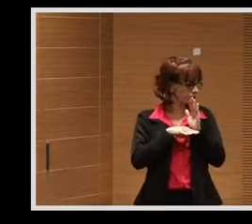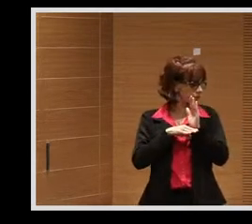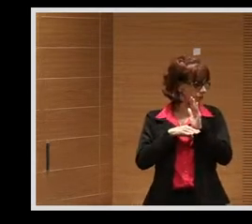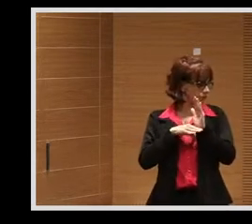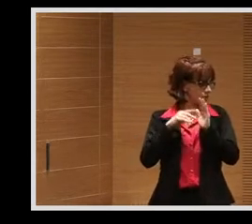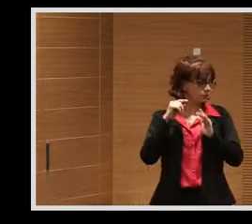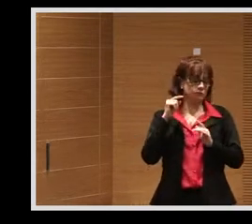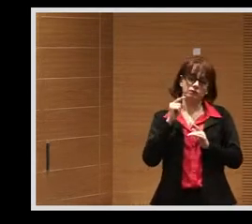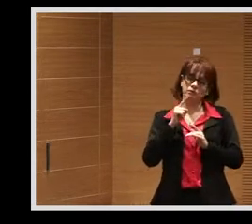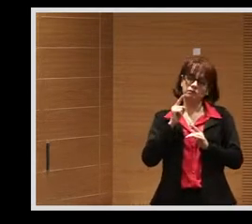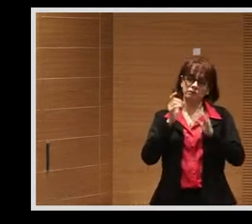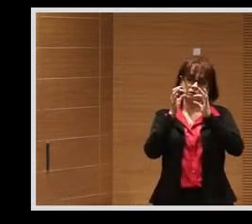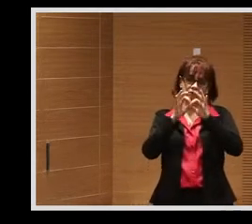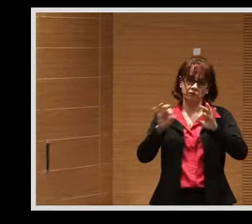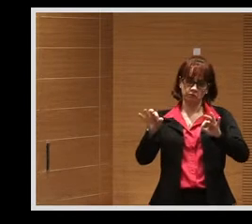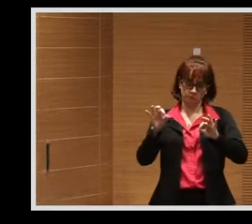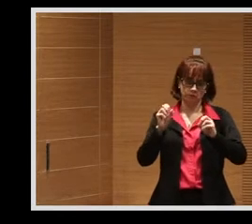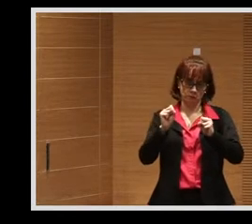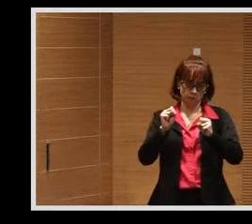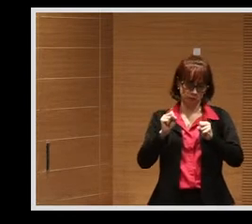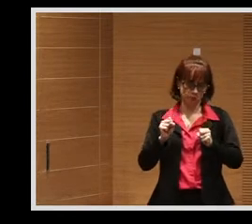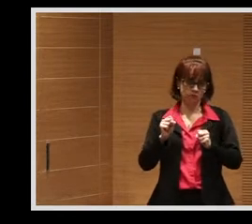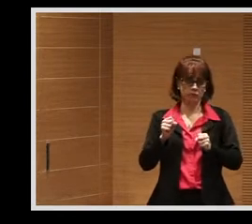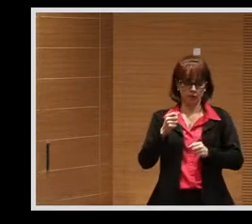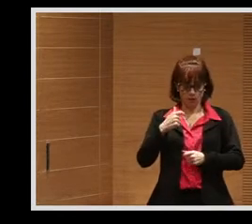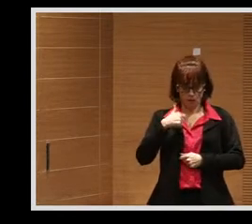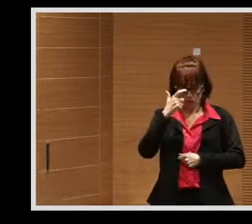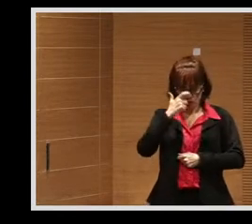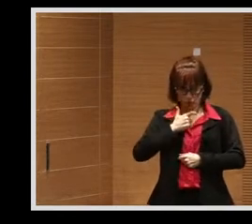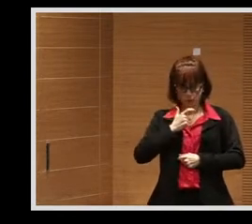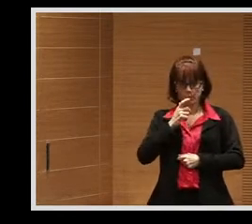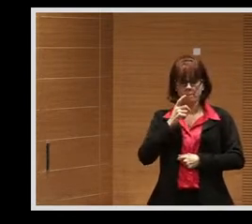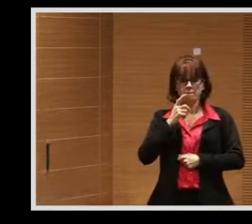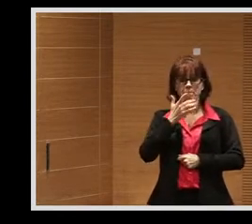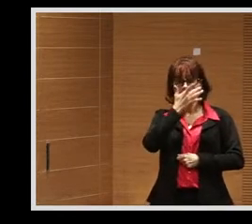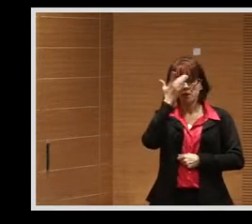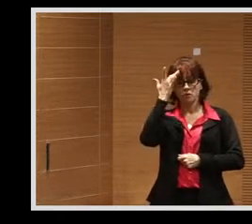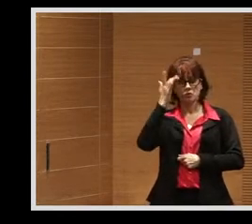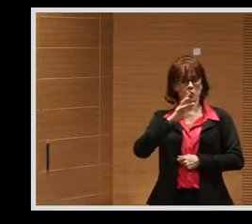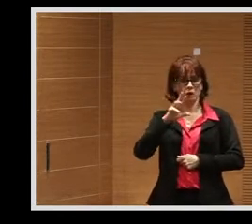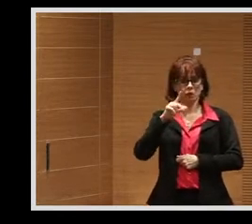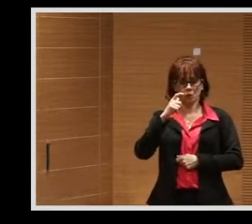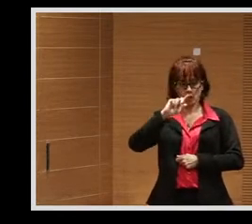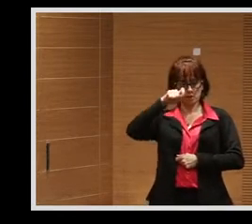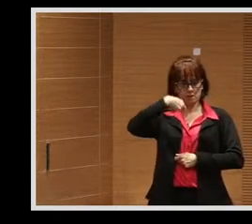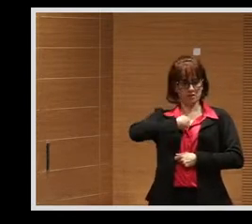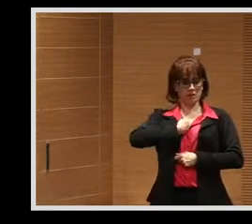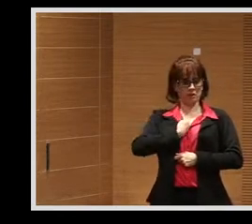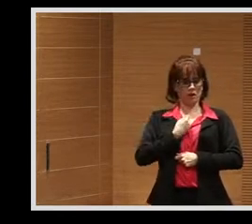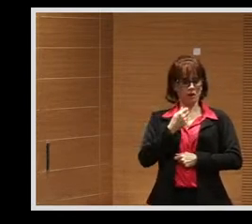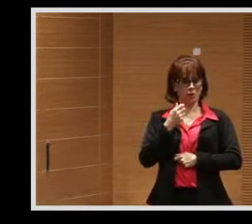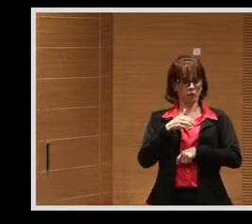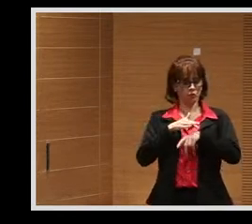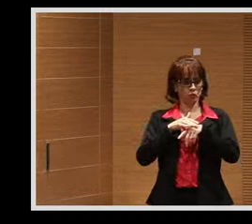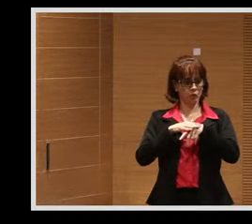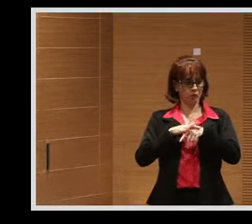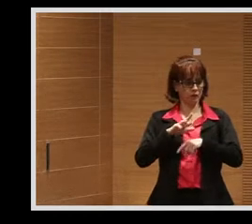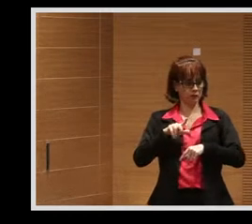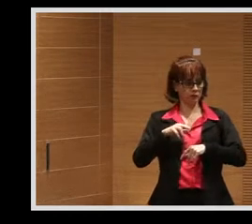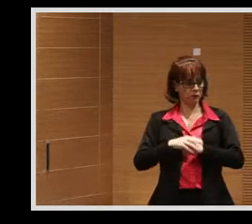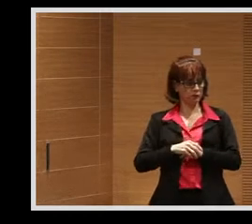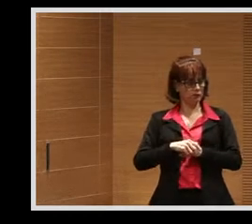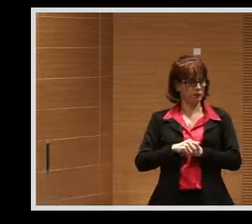muito potente. Eu sou uma pessoa, não sou uma doença. E os outros passos, conhecendo sobre você, né, observando a si